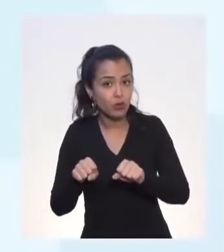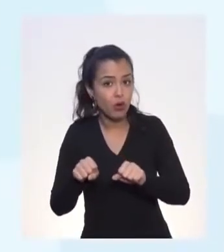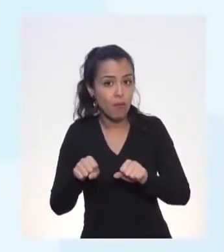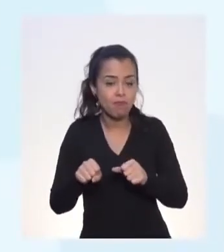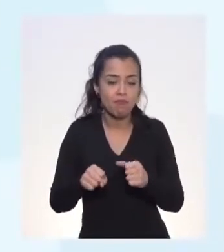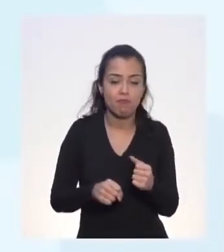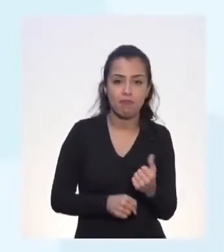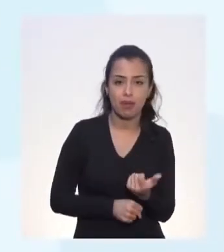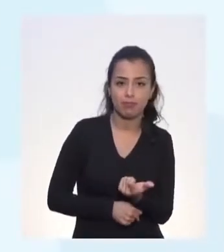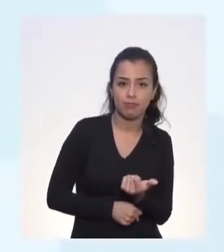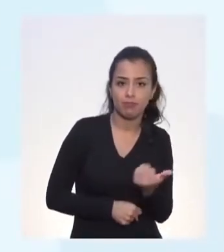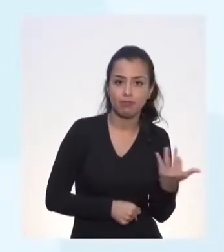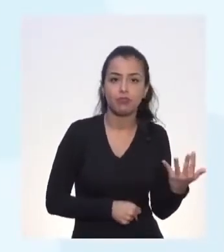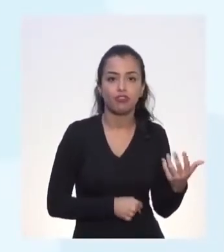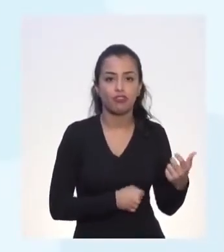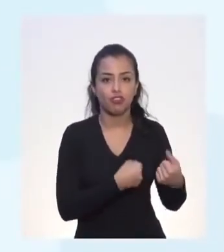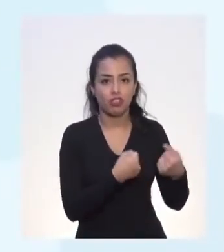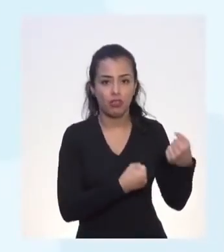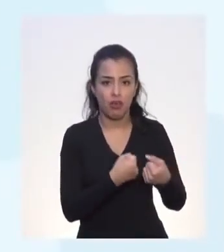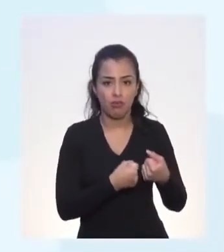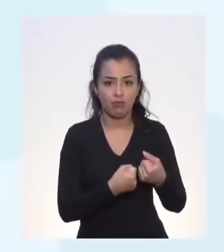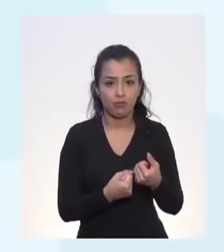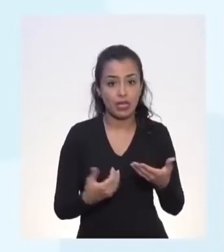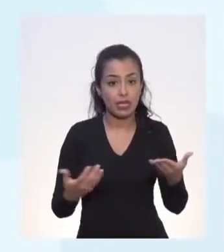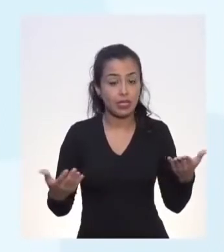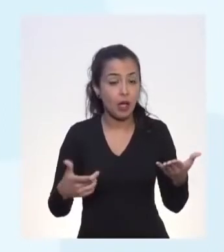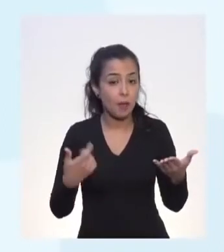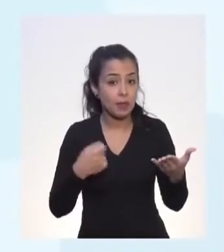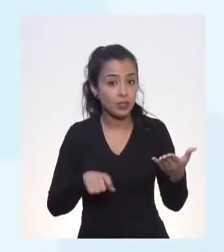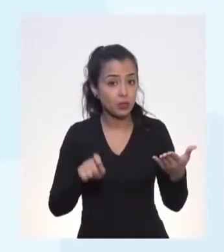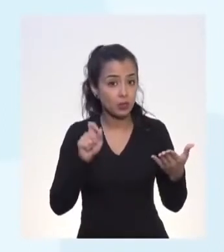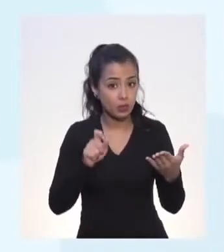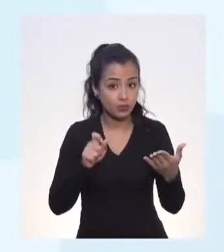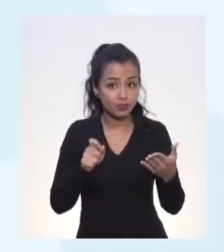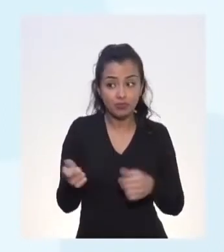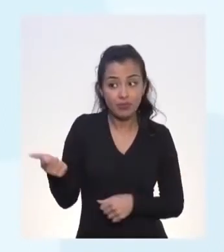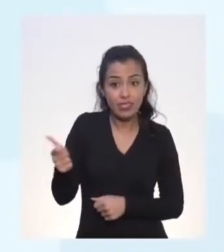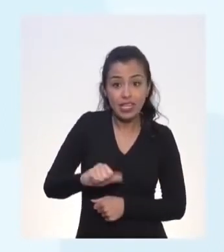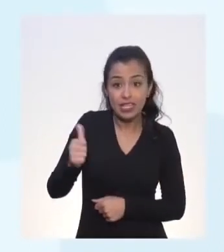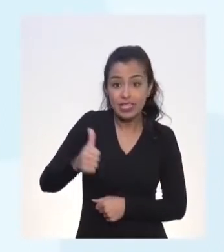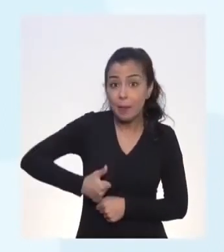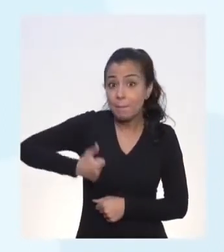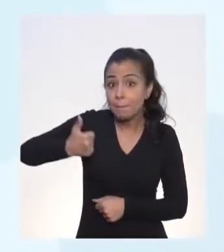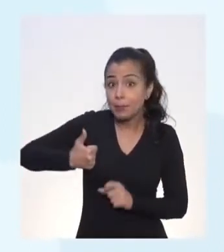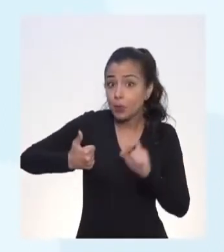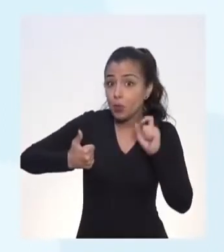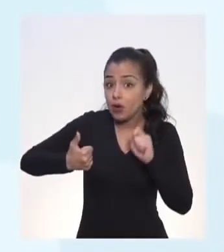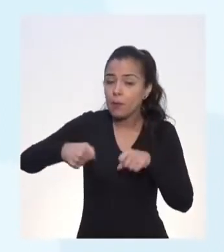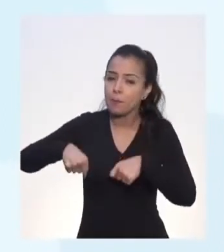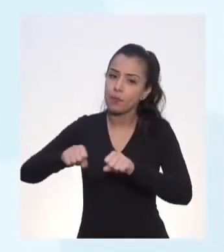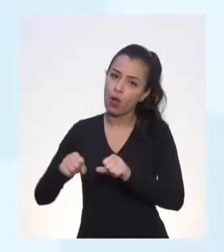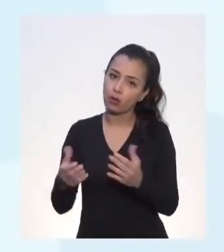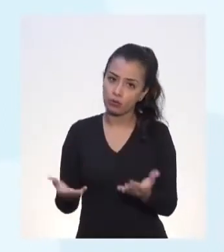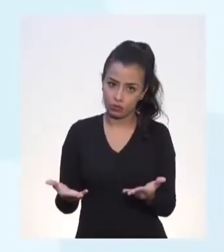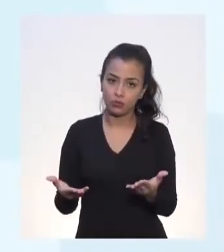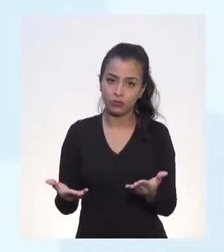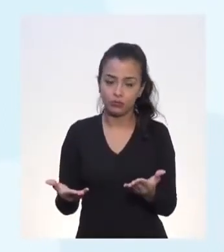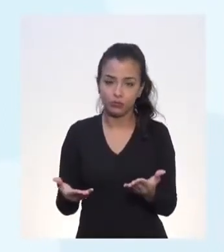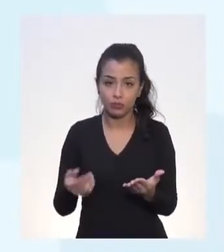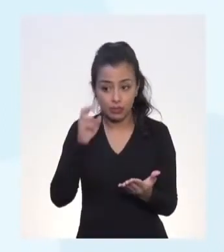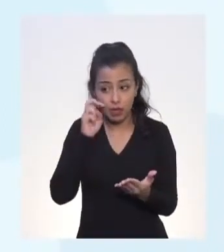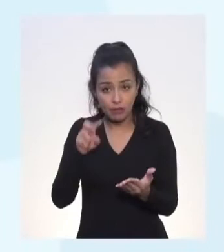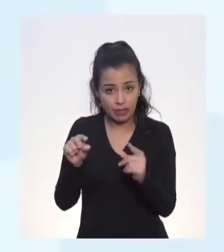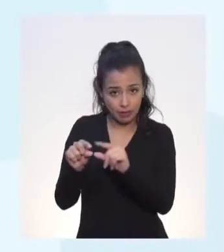carros. Então, aqui, ó, é simples. O que a gente vai ter que fazer? Analisar primeiro o quê? O número de motos, né? A gente